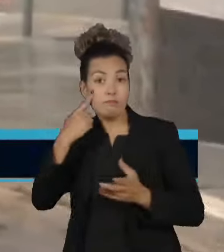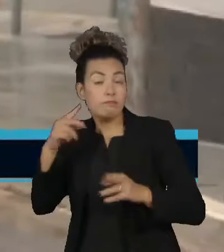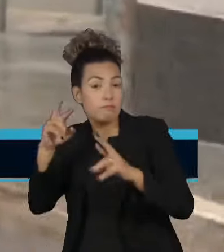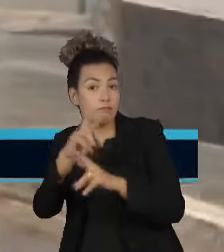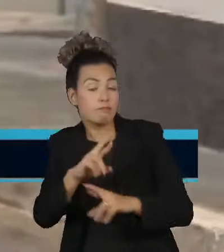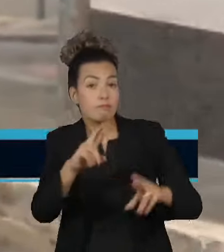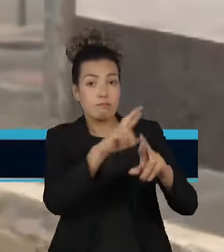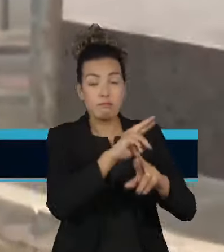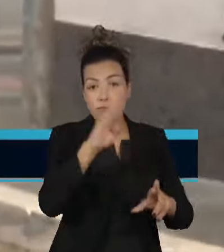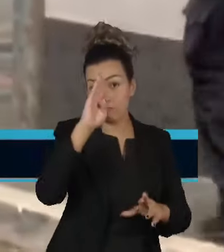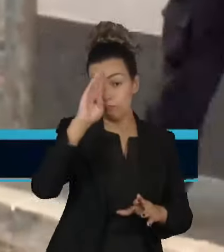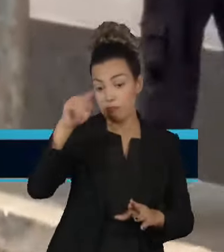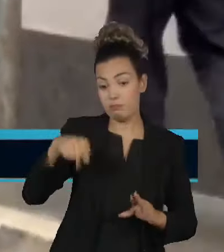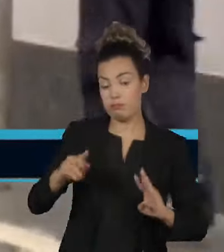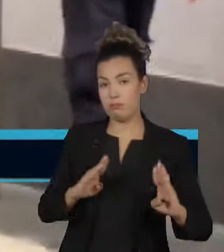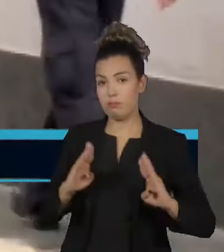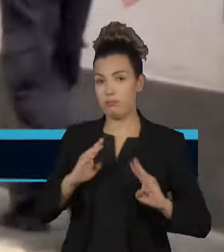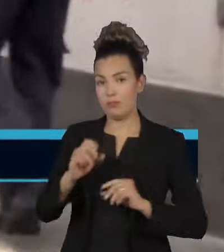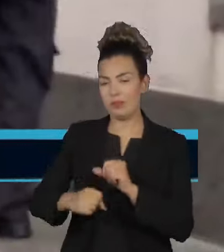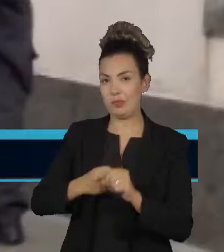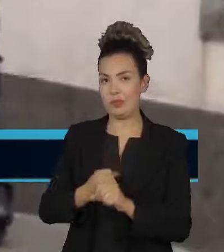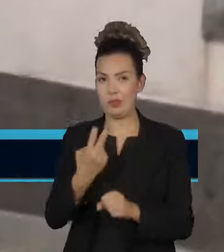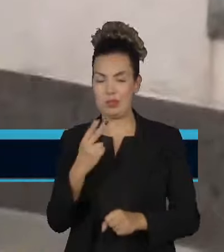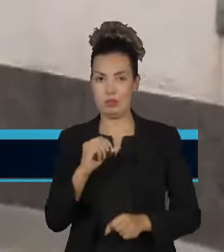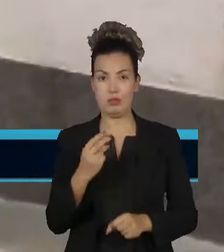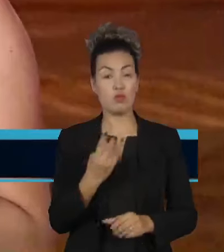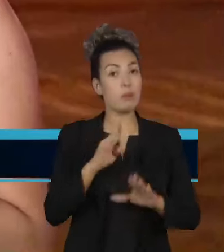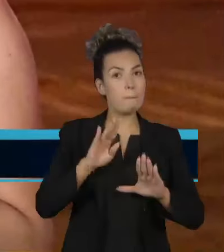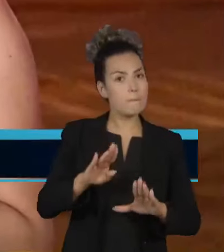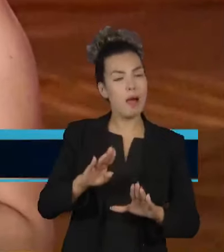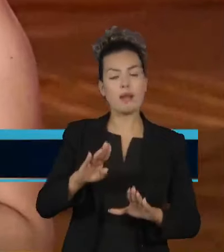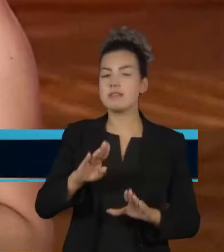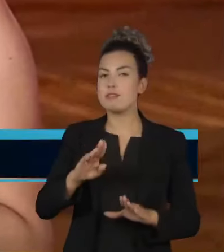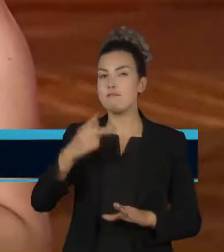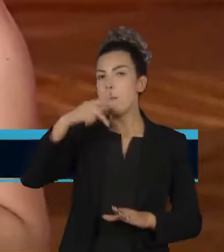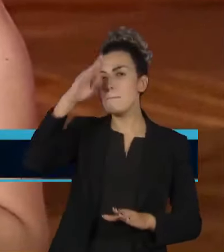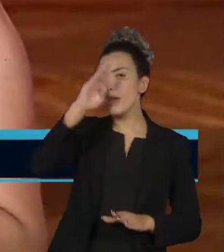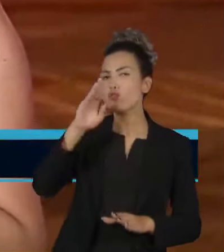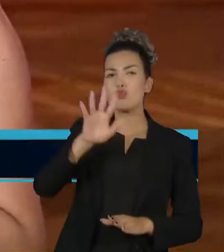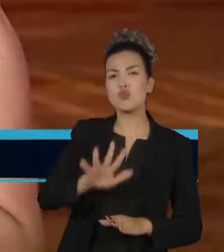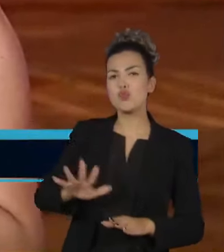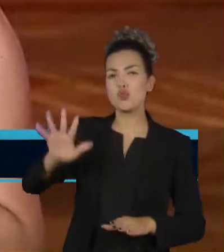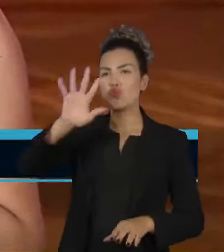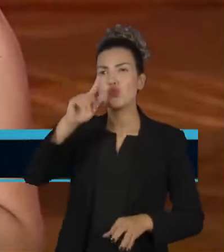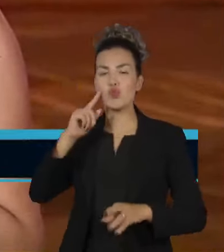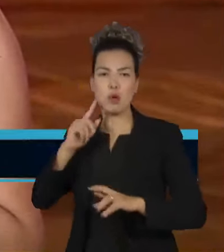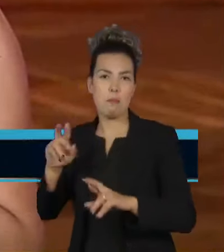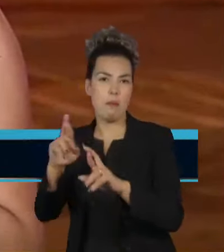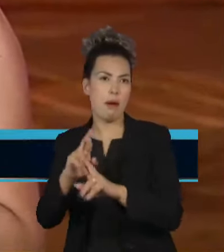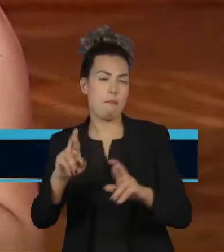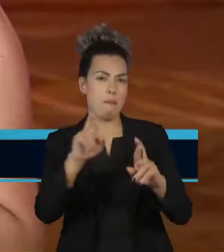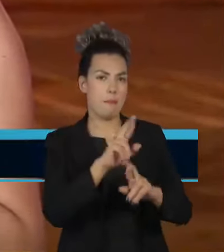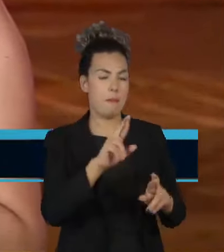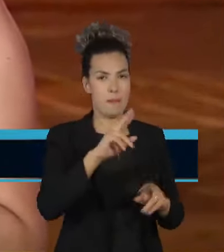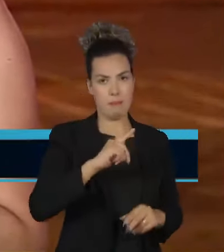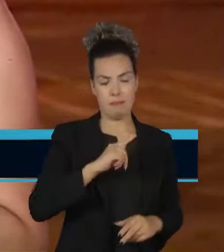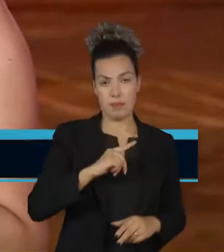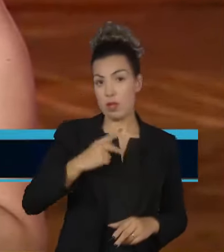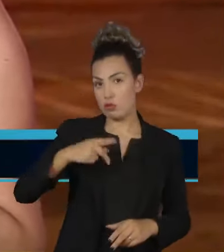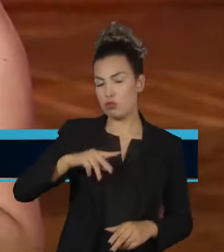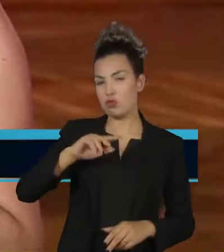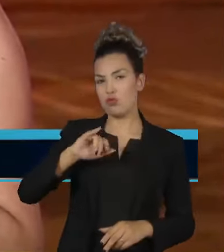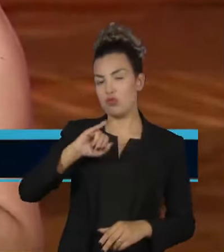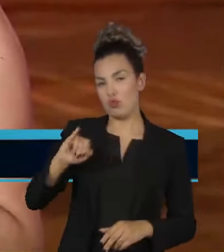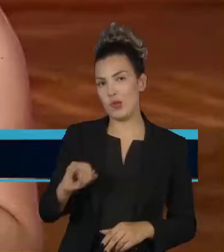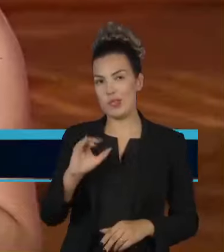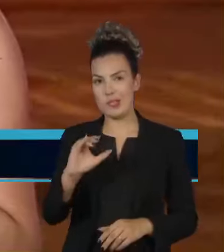Eleições 2024, realizada no país inteiro. Um levantamento realizado pelo Jornal da Cultura no Banco de